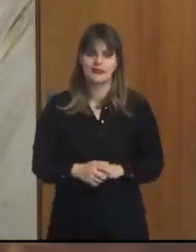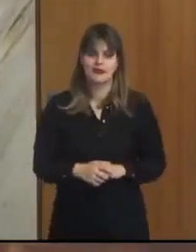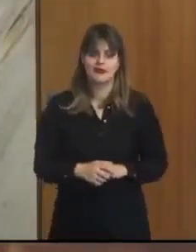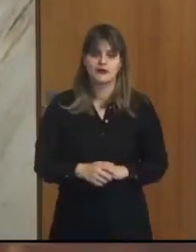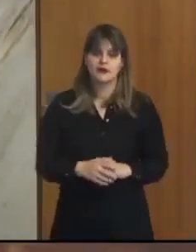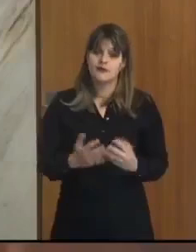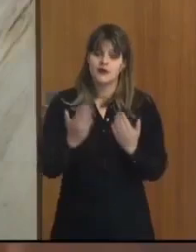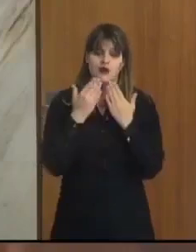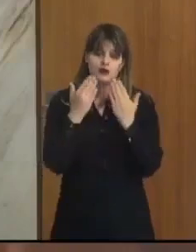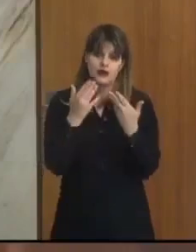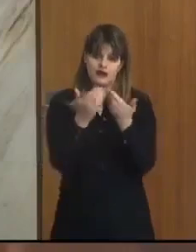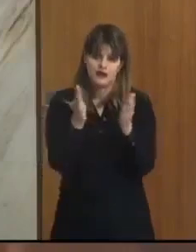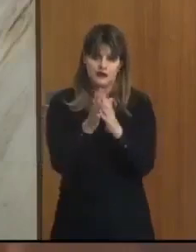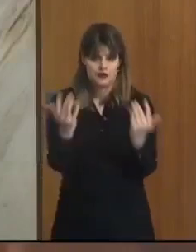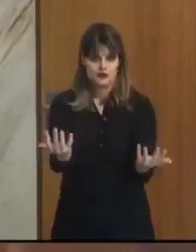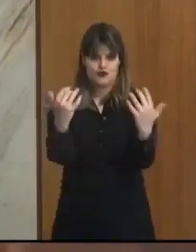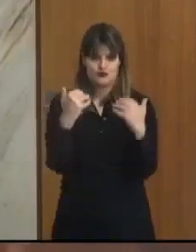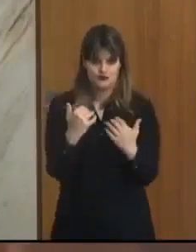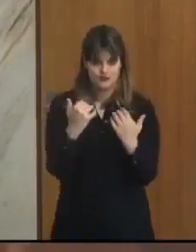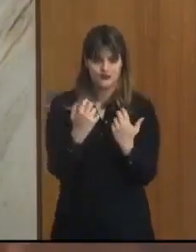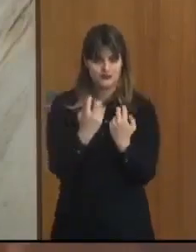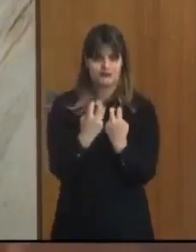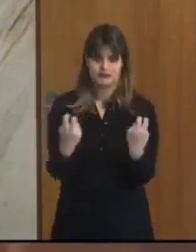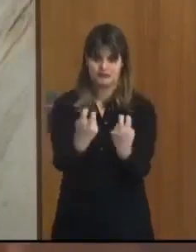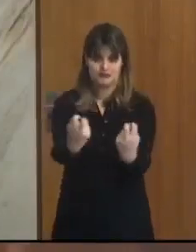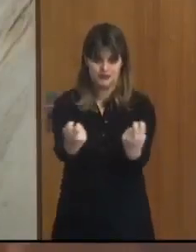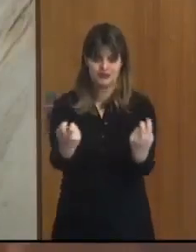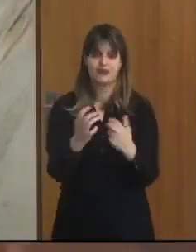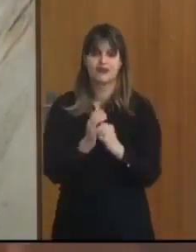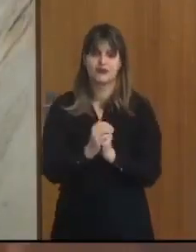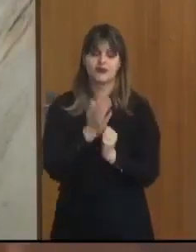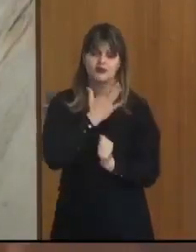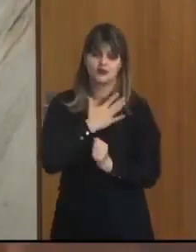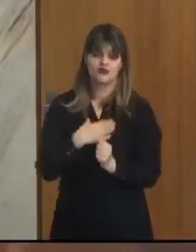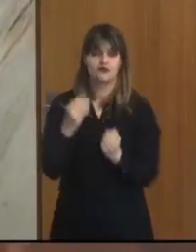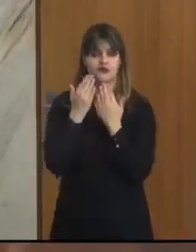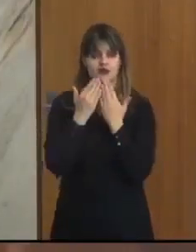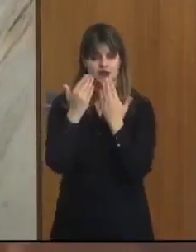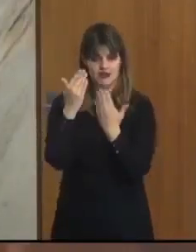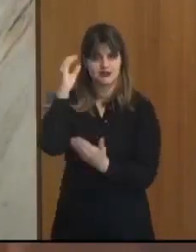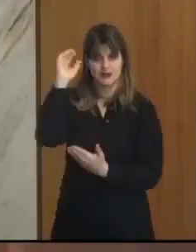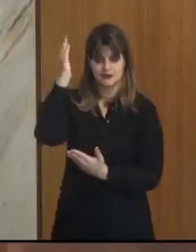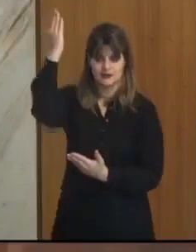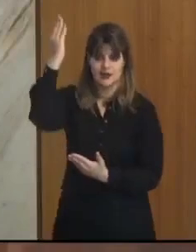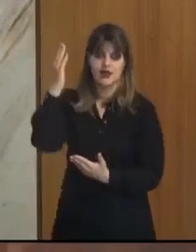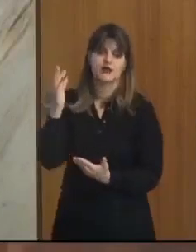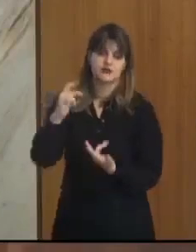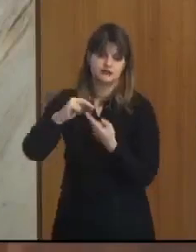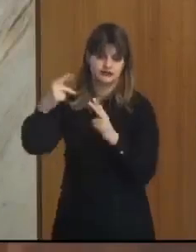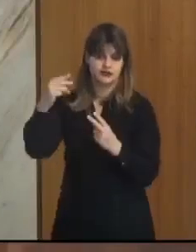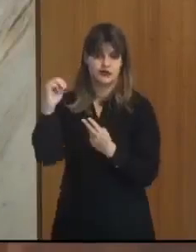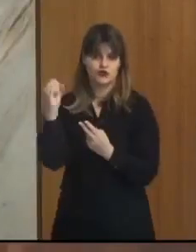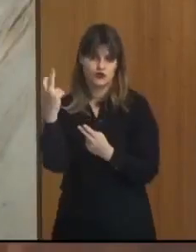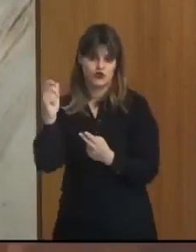Então, obrigado a todos pela vossa presença. Eu queria agradecer desde já, em nome do município, o seu convite que nos